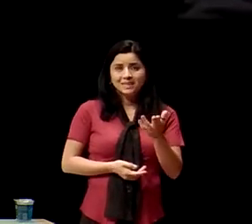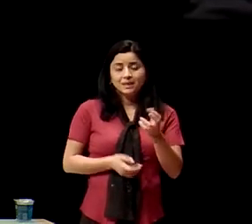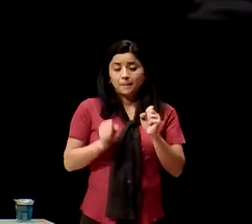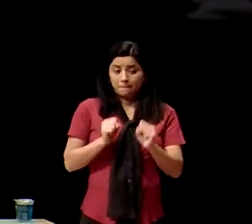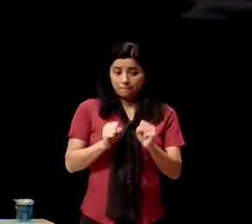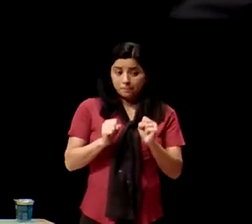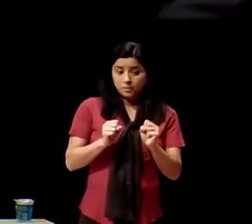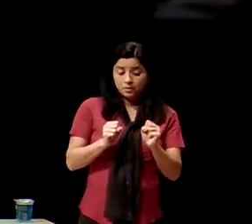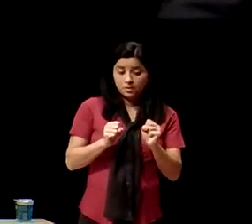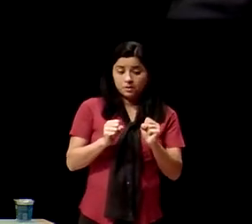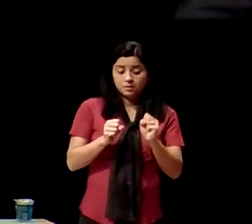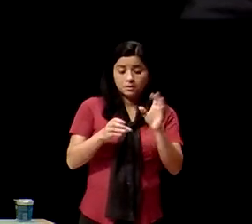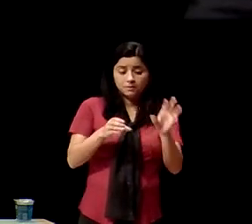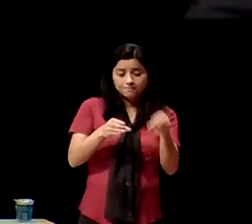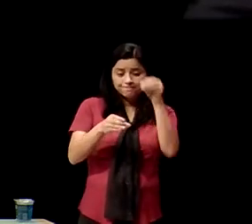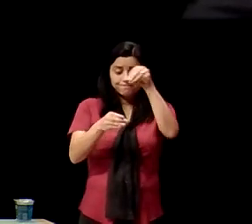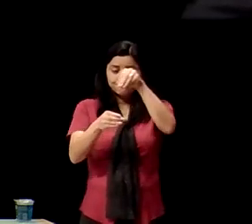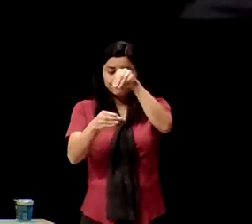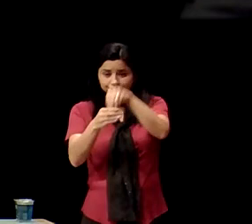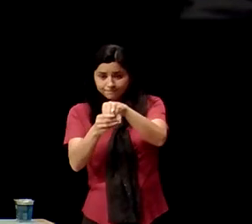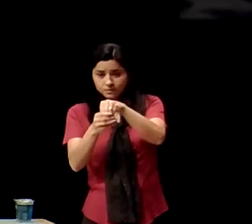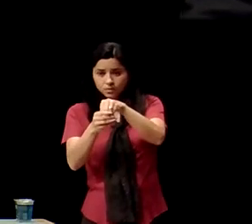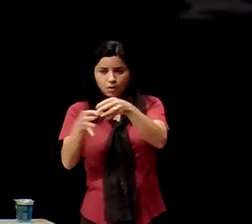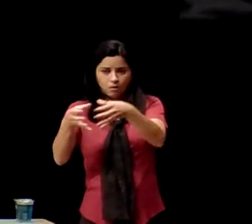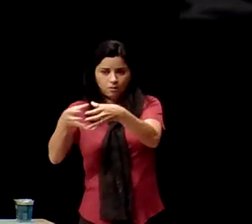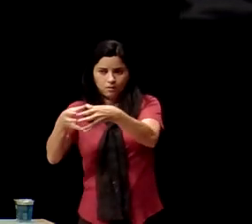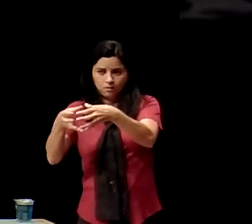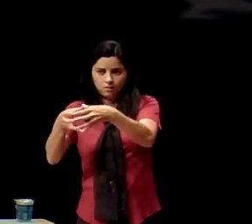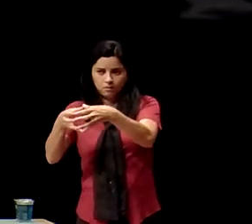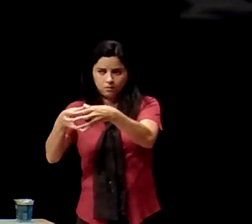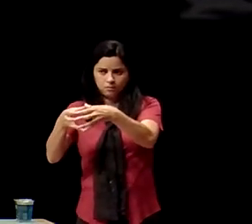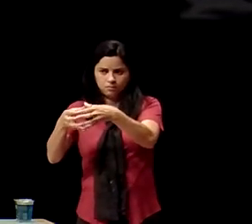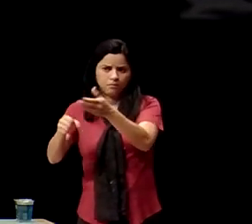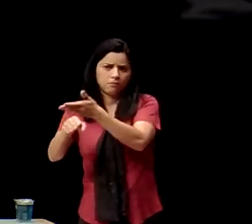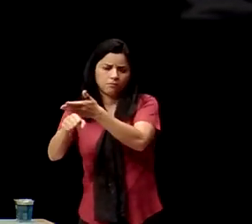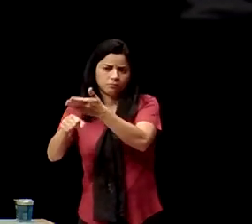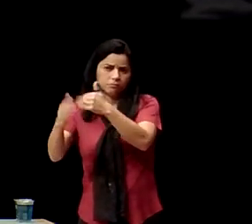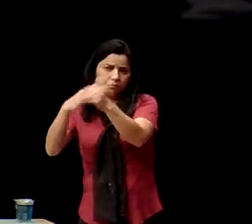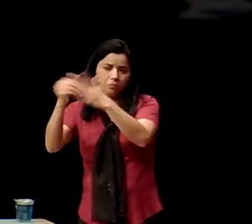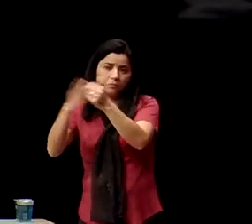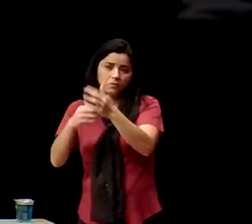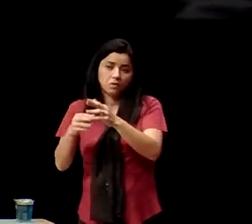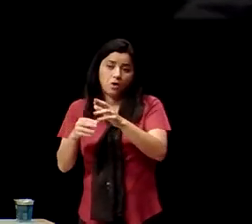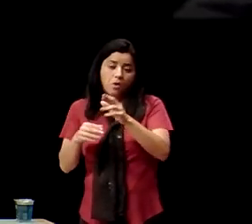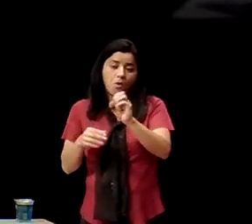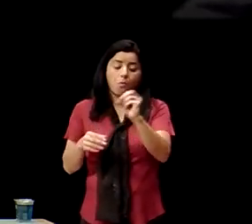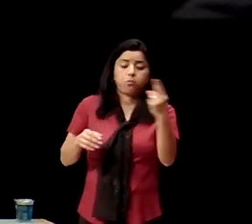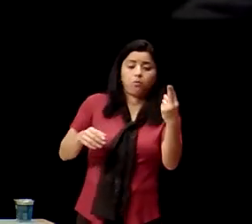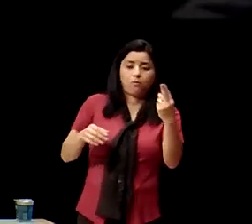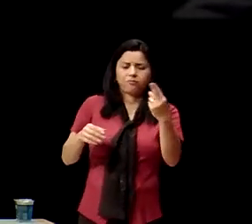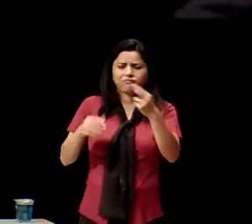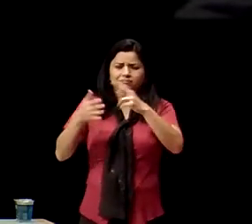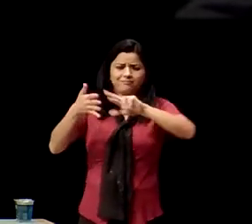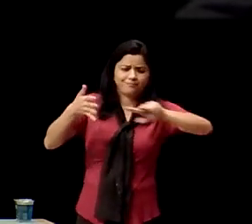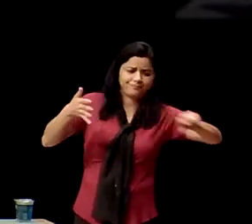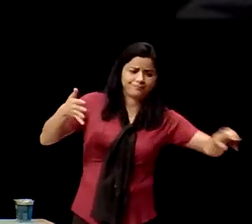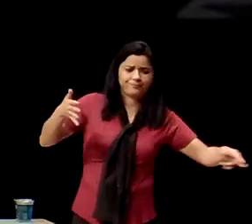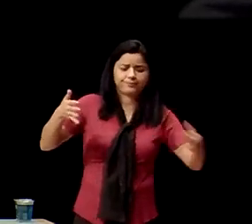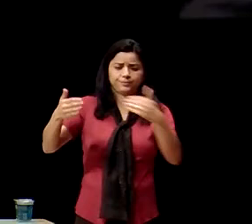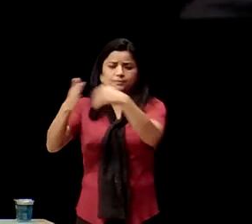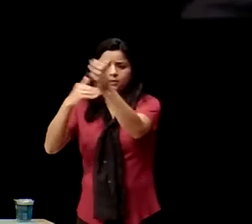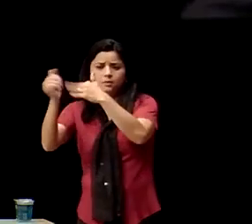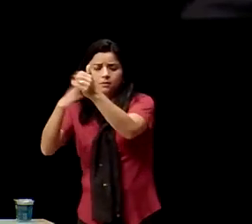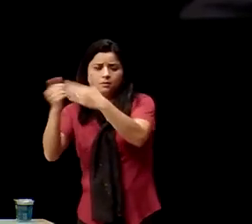ser inserida, a pedagogia social, dentro do campo de uma profissão ou de muitas profissões. In many countries,